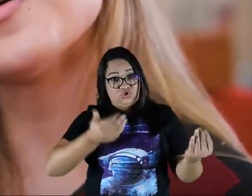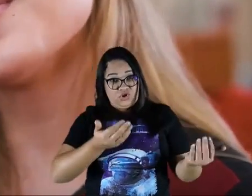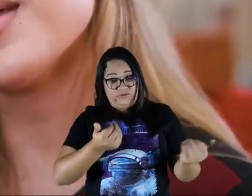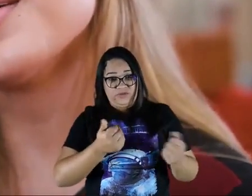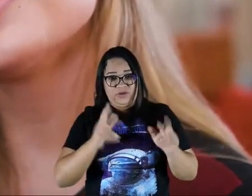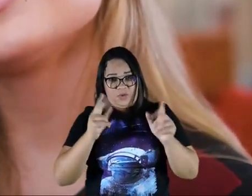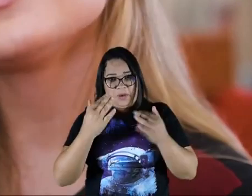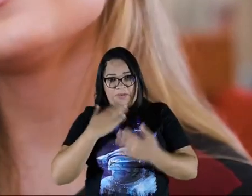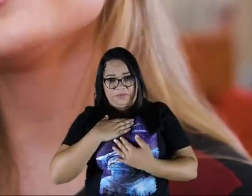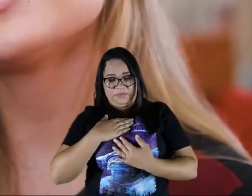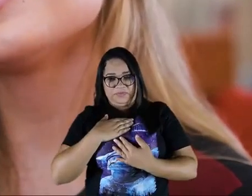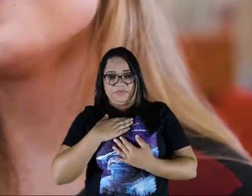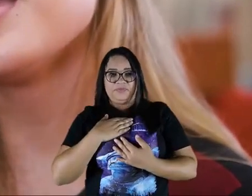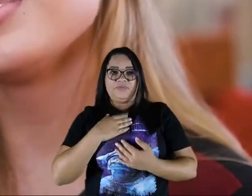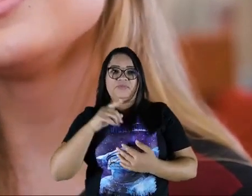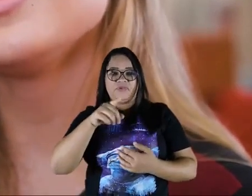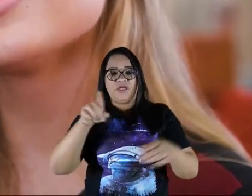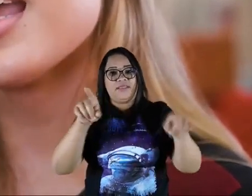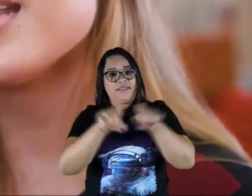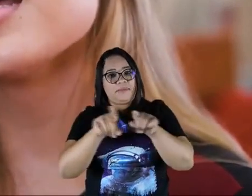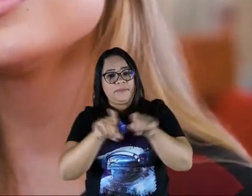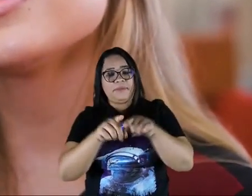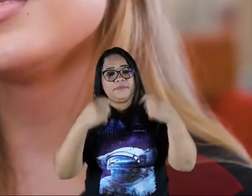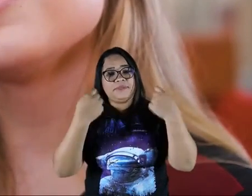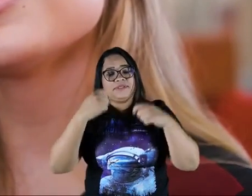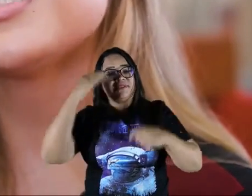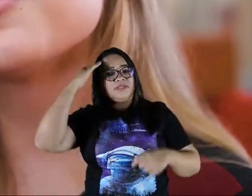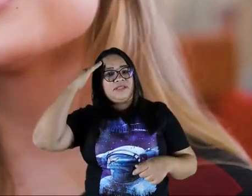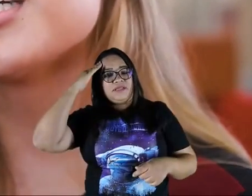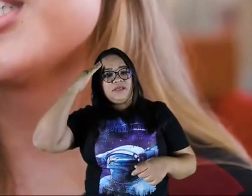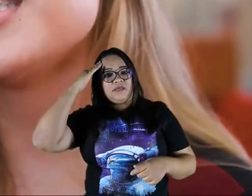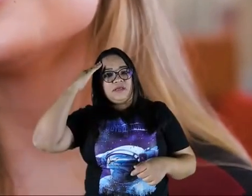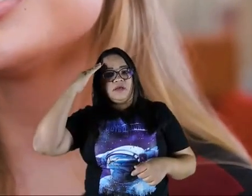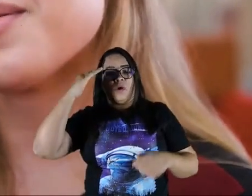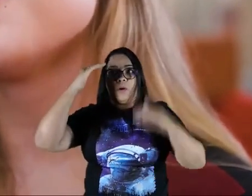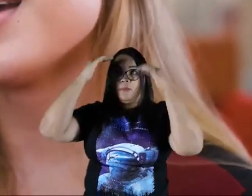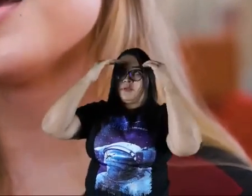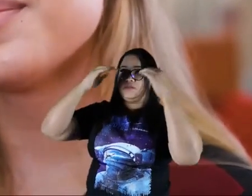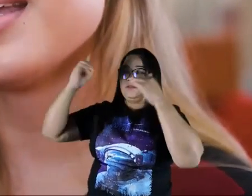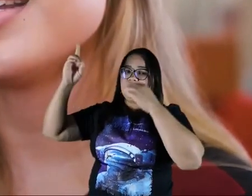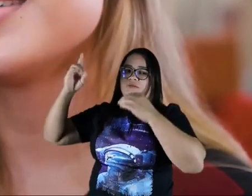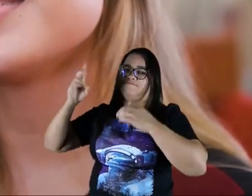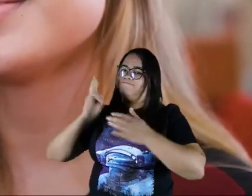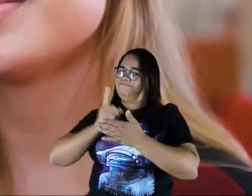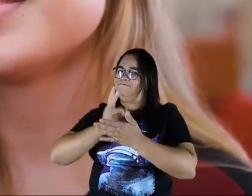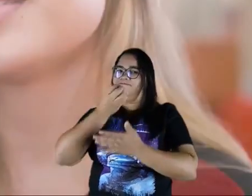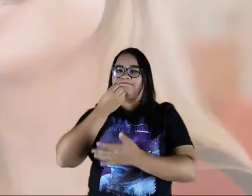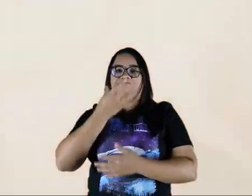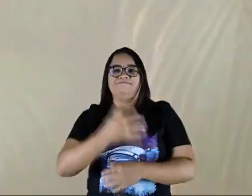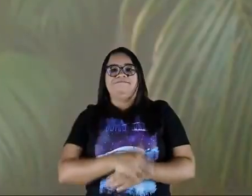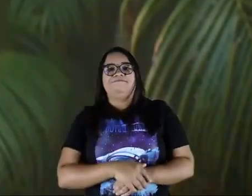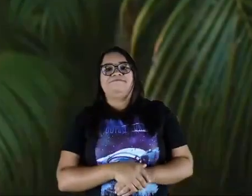jovem, assim como eu, que você também entenda que fazer a vontade de Deus sempre vale a pena.